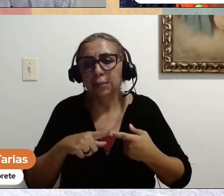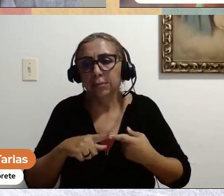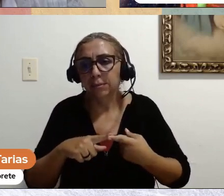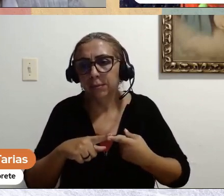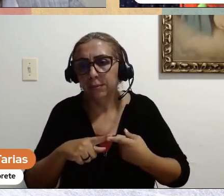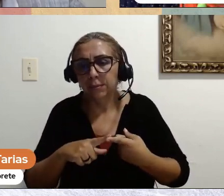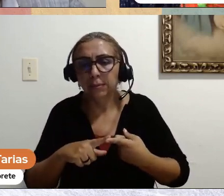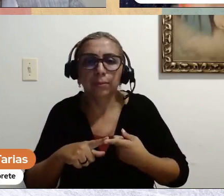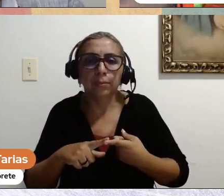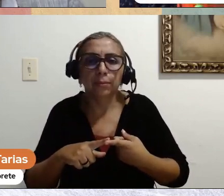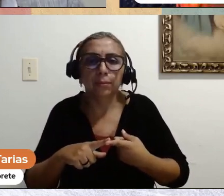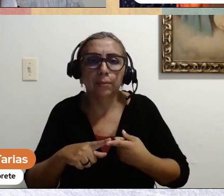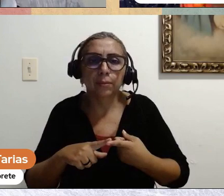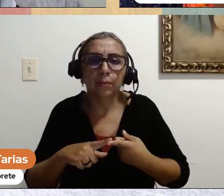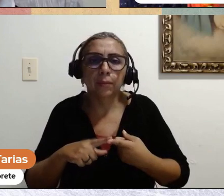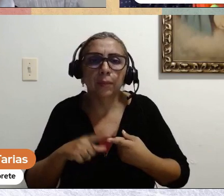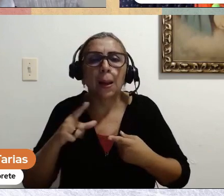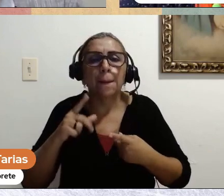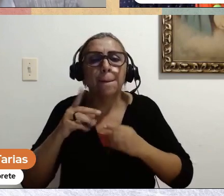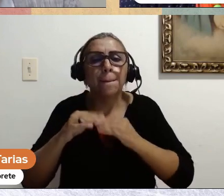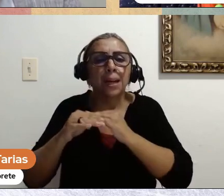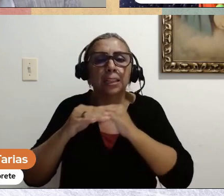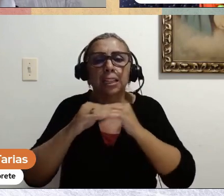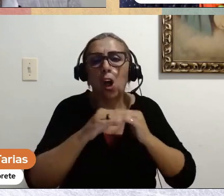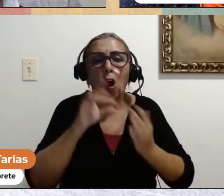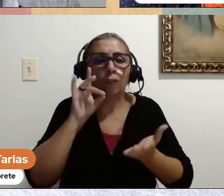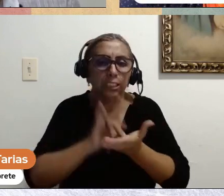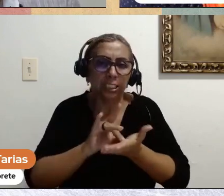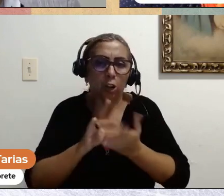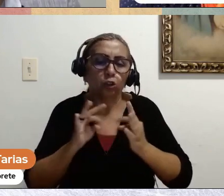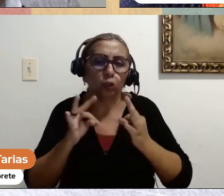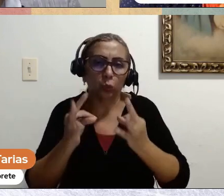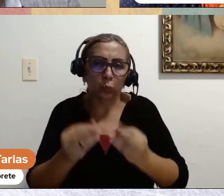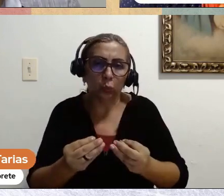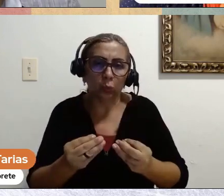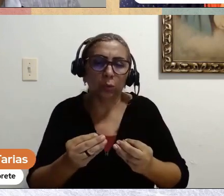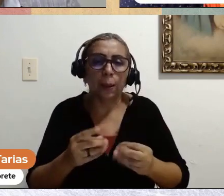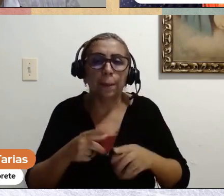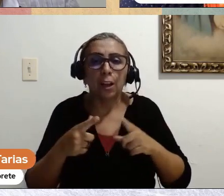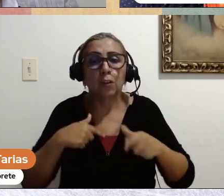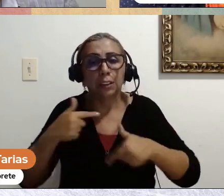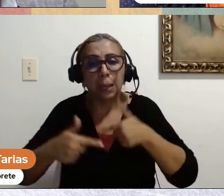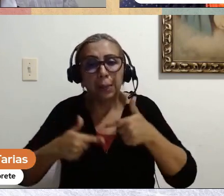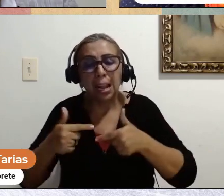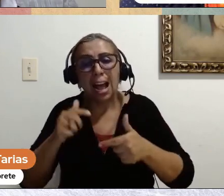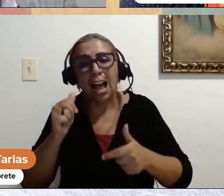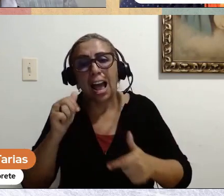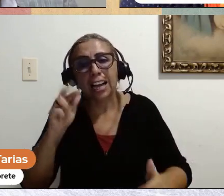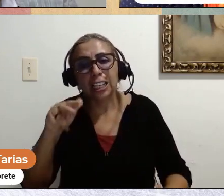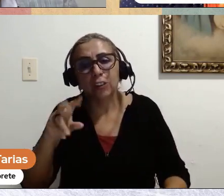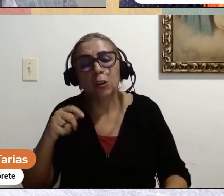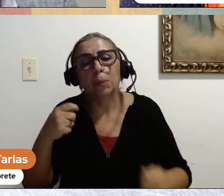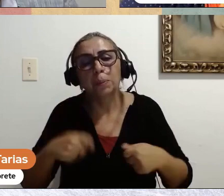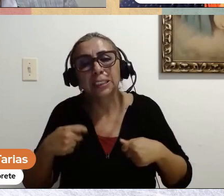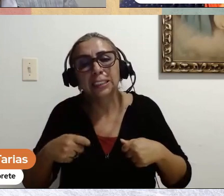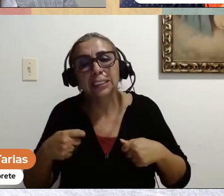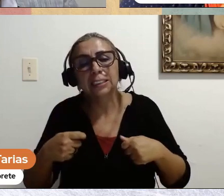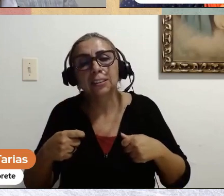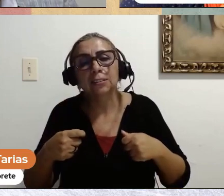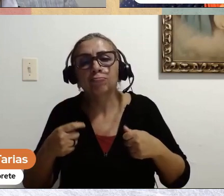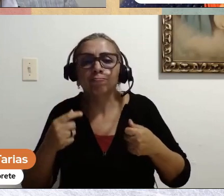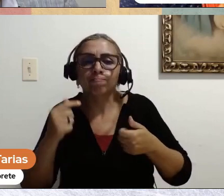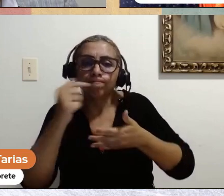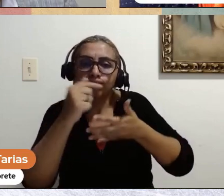é o padrão assim, oficial, né, que todo mundo... Mas, quando eu vou trabalhar com arquivo, eu preciso mencioná-lo, eu preciso também